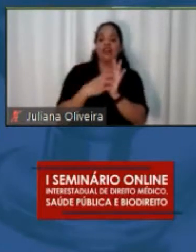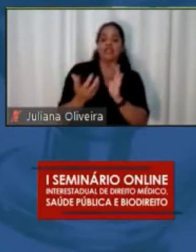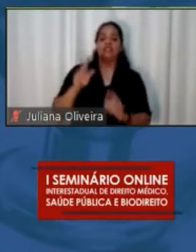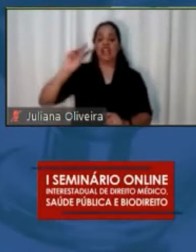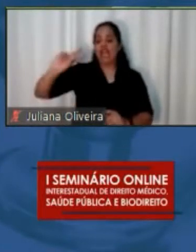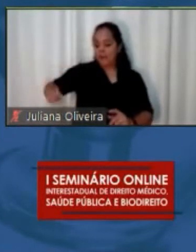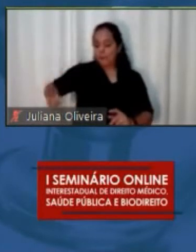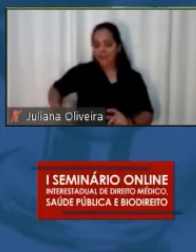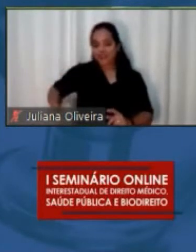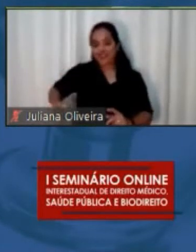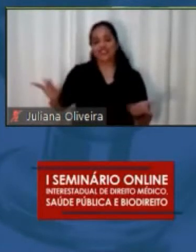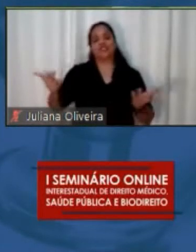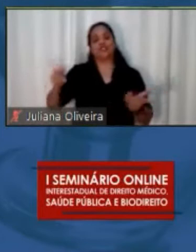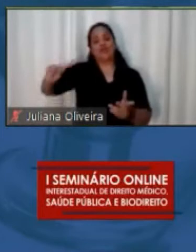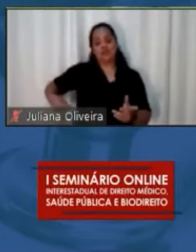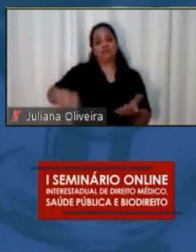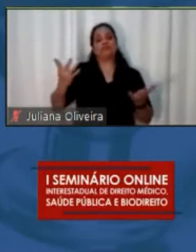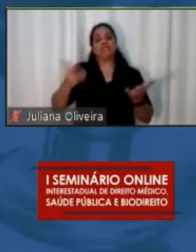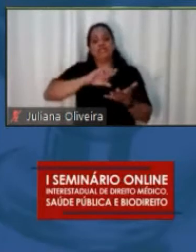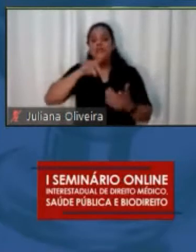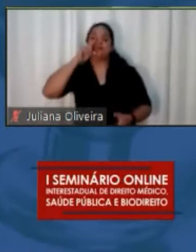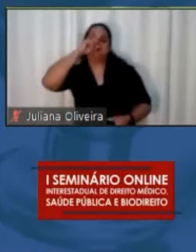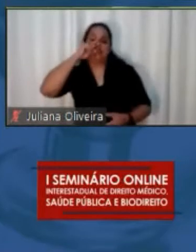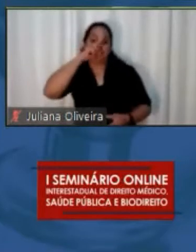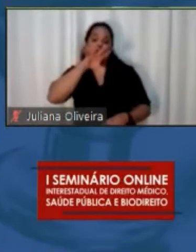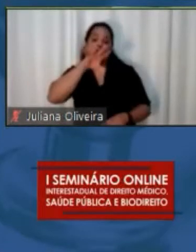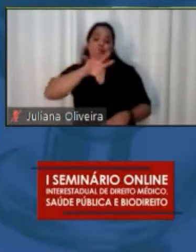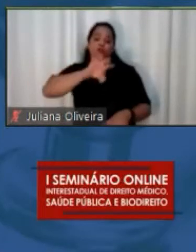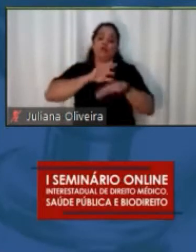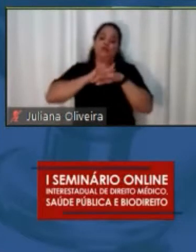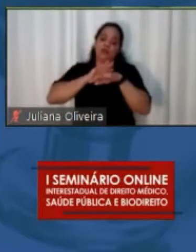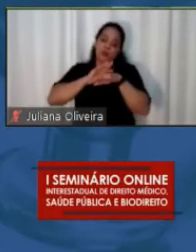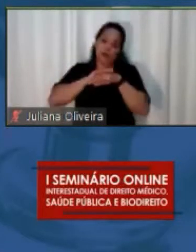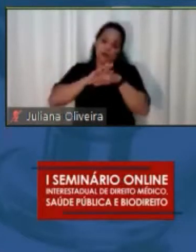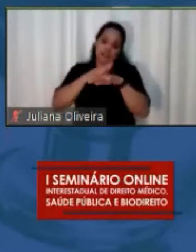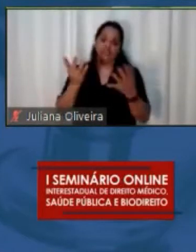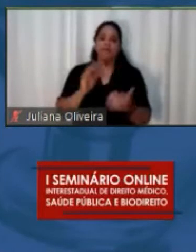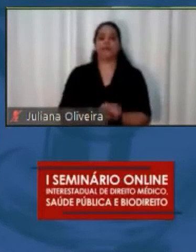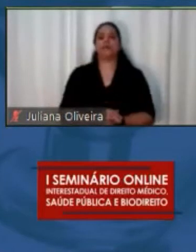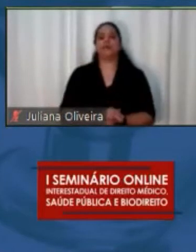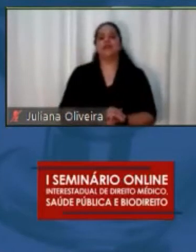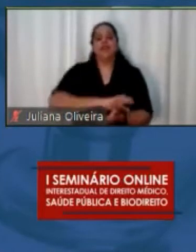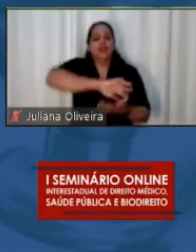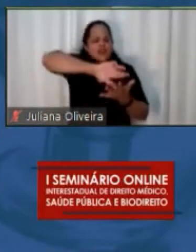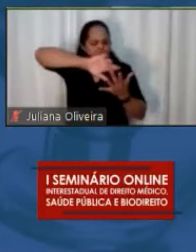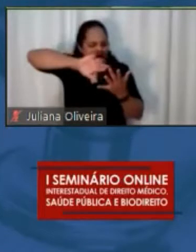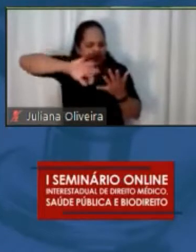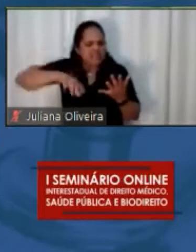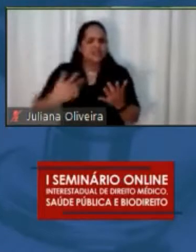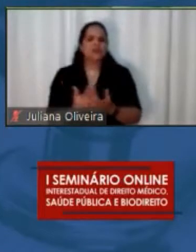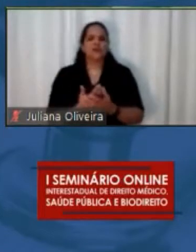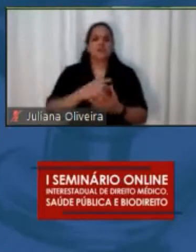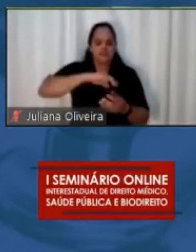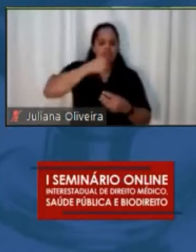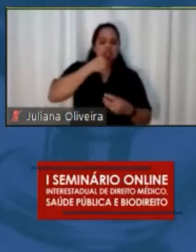relacionados a estes, estão relacionados a, como nós mencionamos, a imunomodulação, ao trale e a resposta